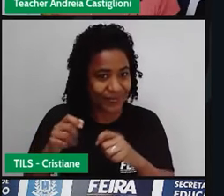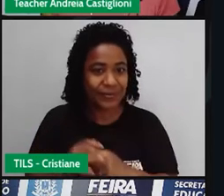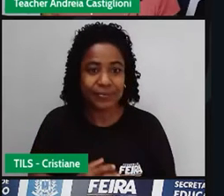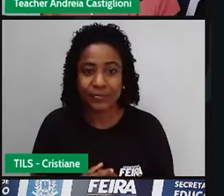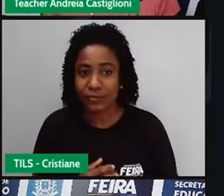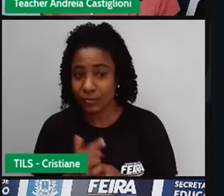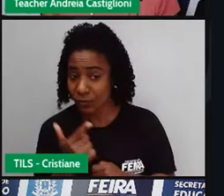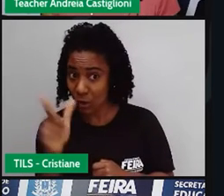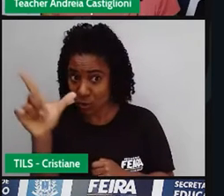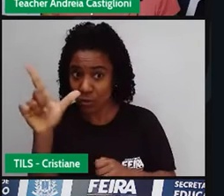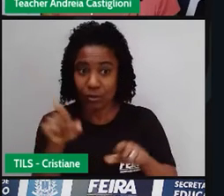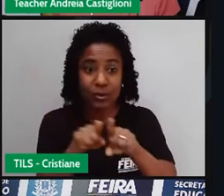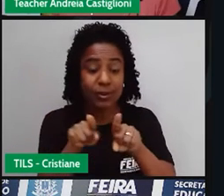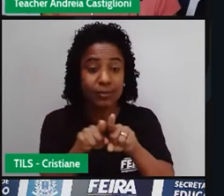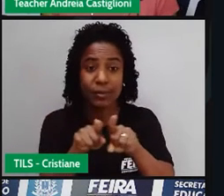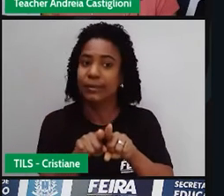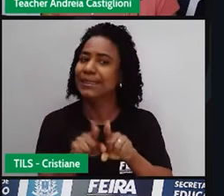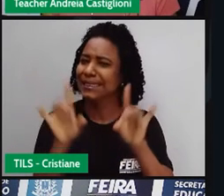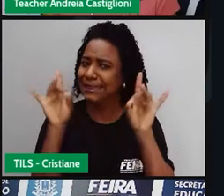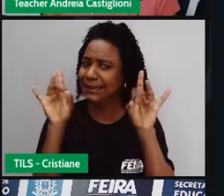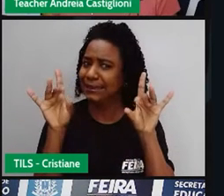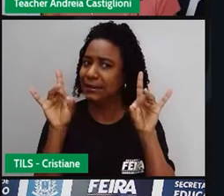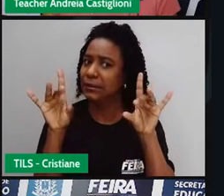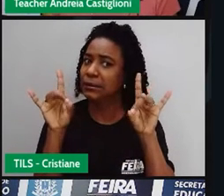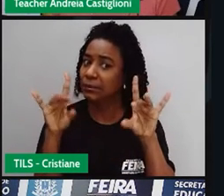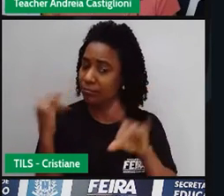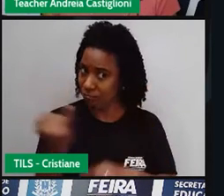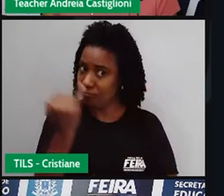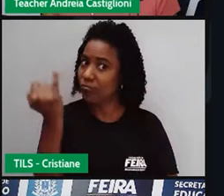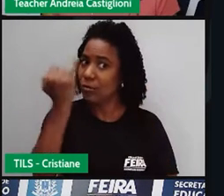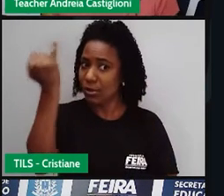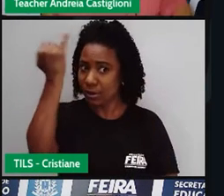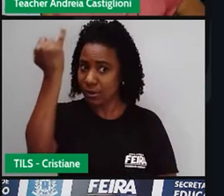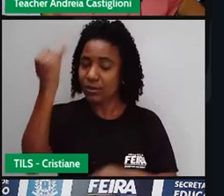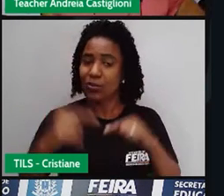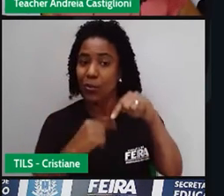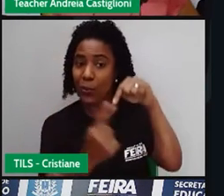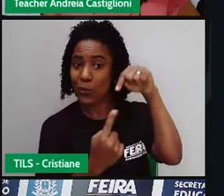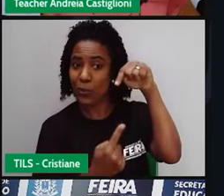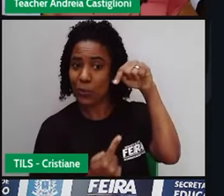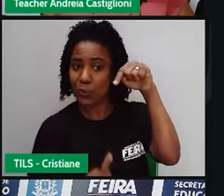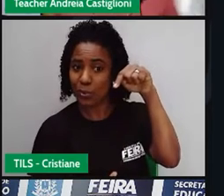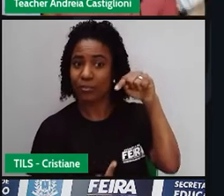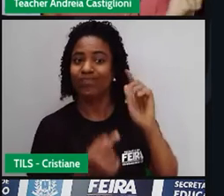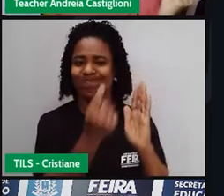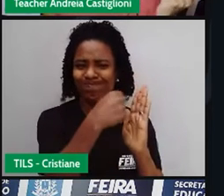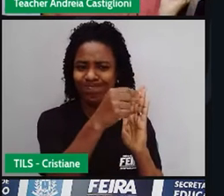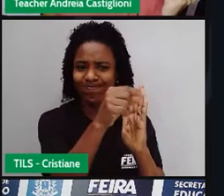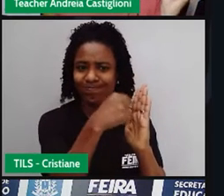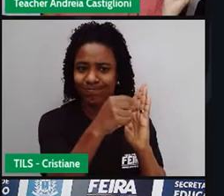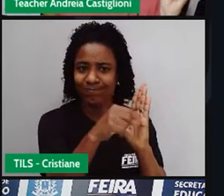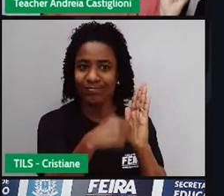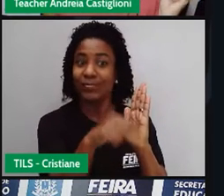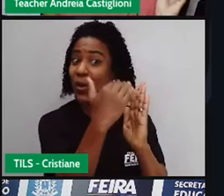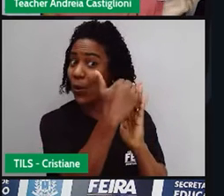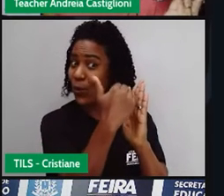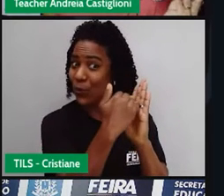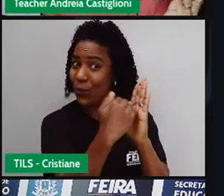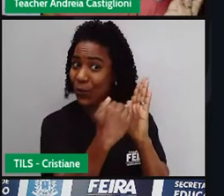Alô especial é organização do nosso caderno e lembre-se